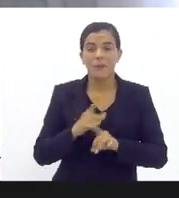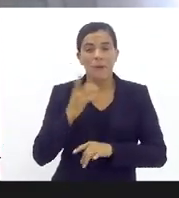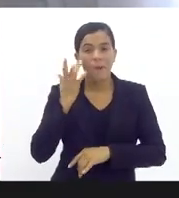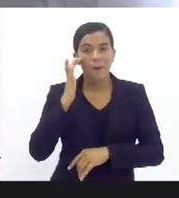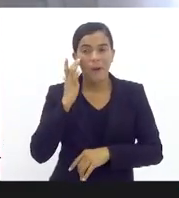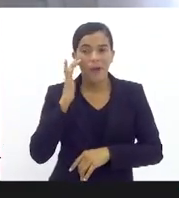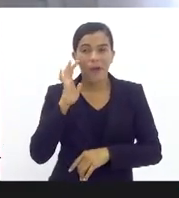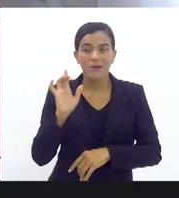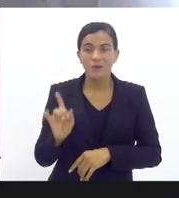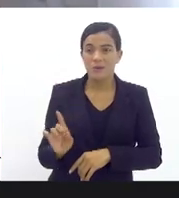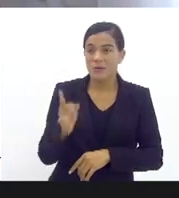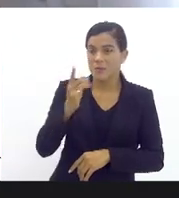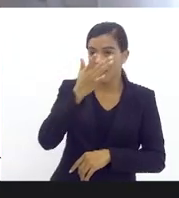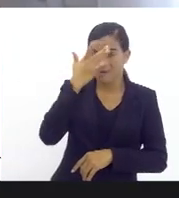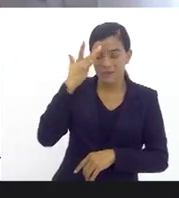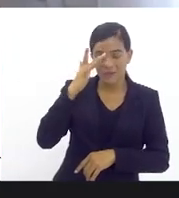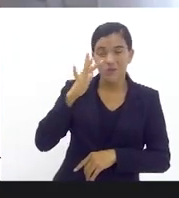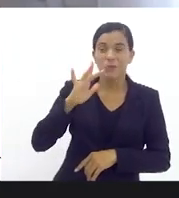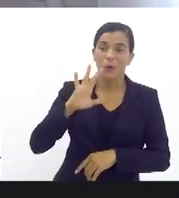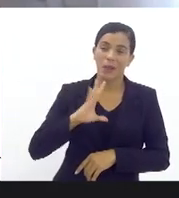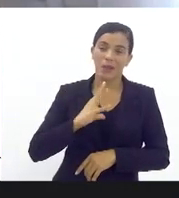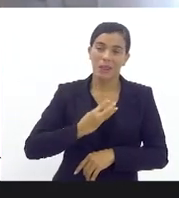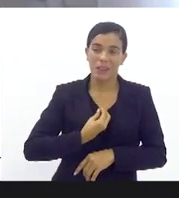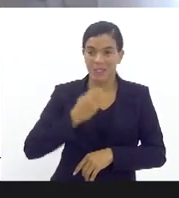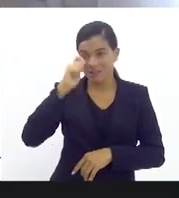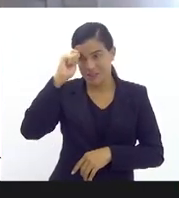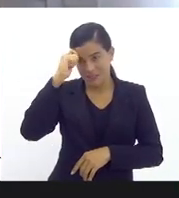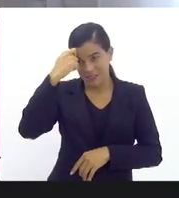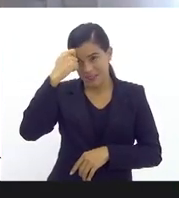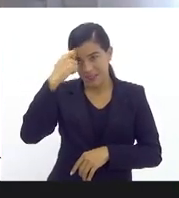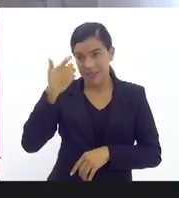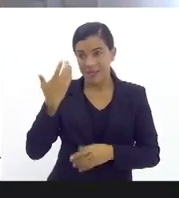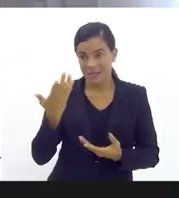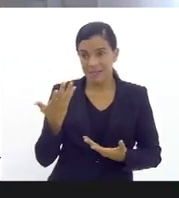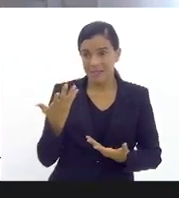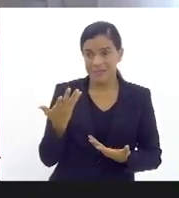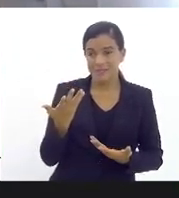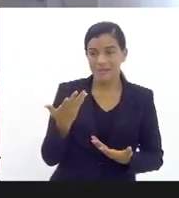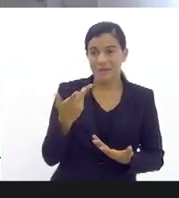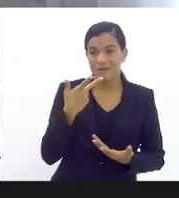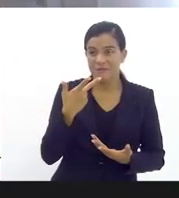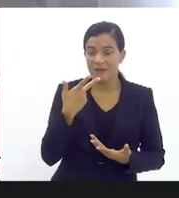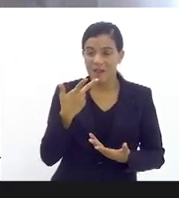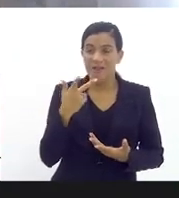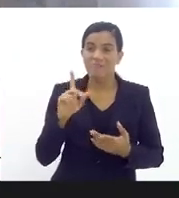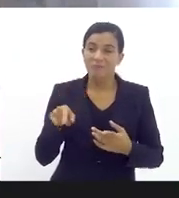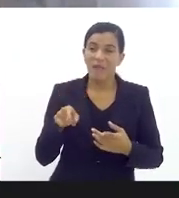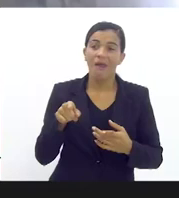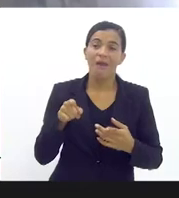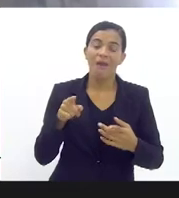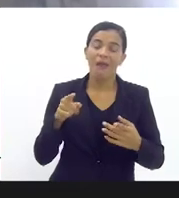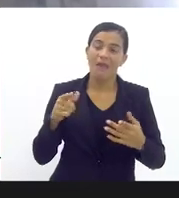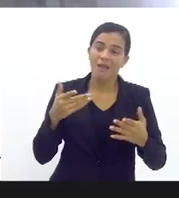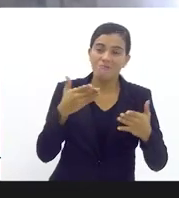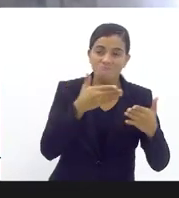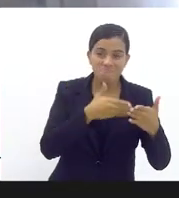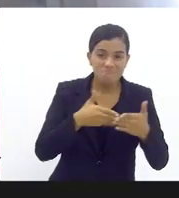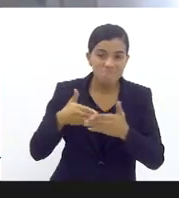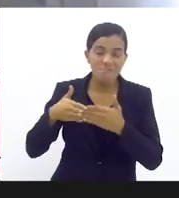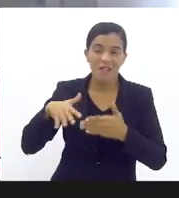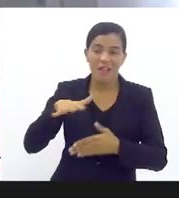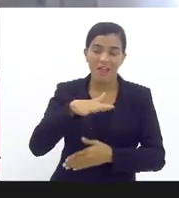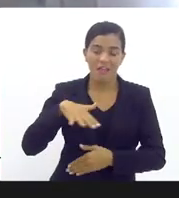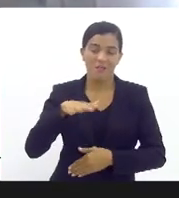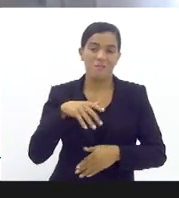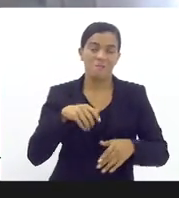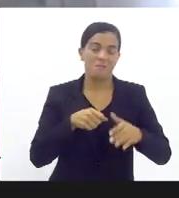sou uma pessoa trans negra, né? E assim como foi trazido, acho que sou atravessado no mercado de trabalho